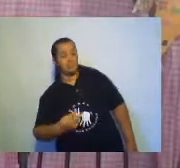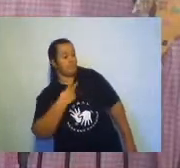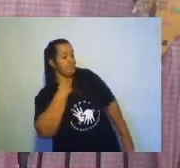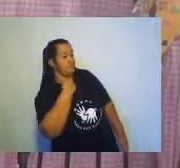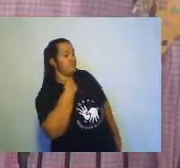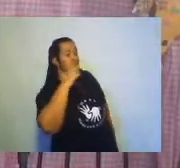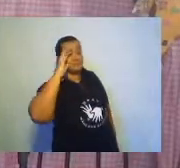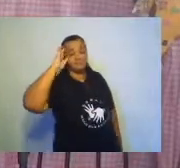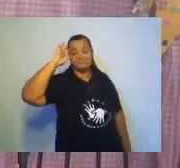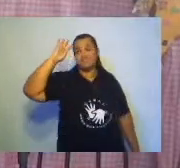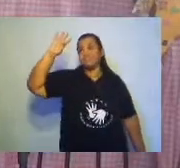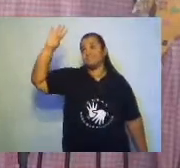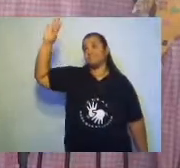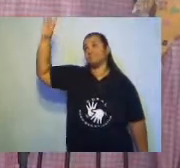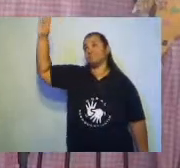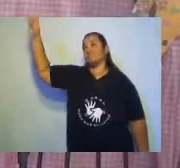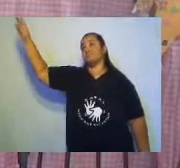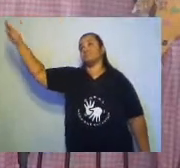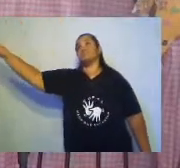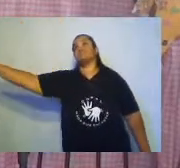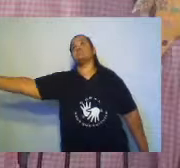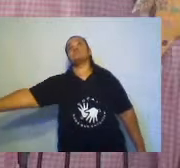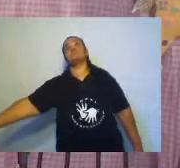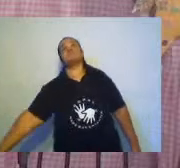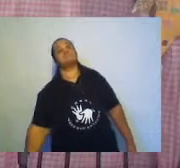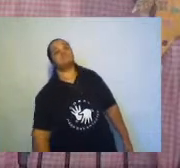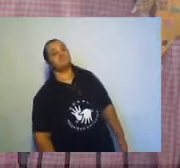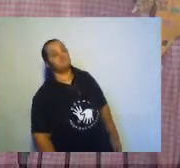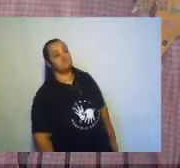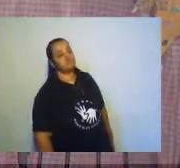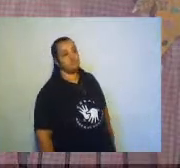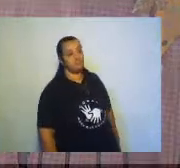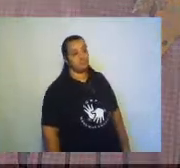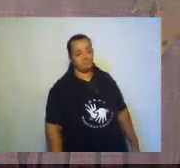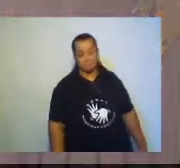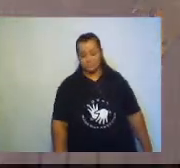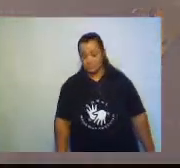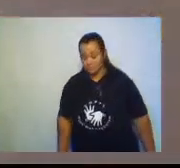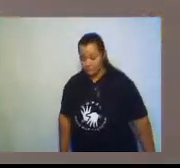Não pode imaginar os sonhos que me deu.